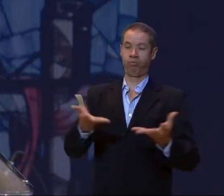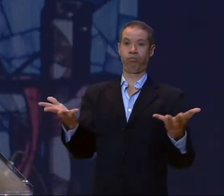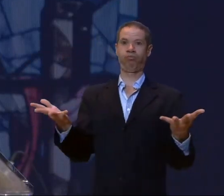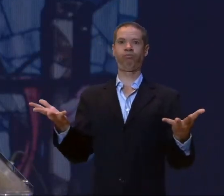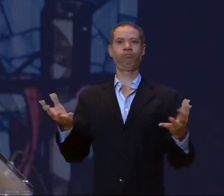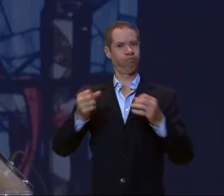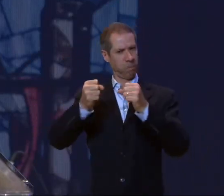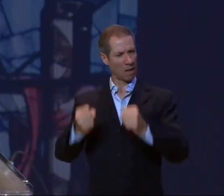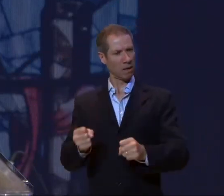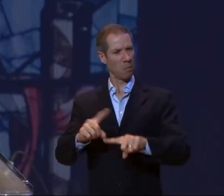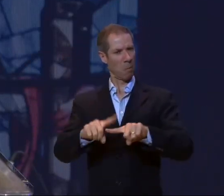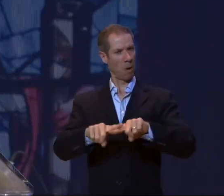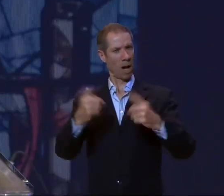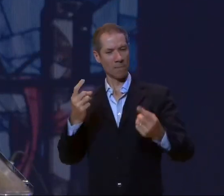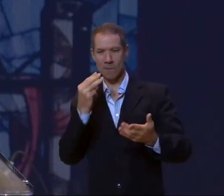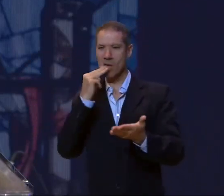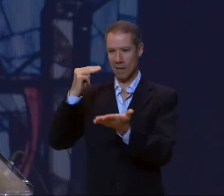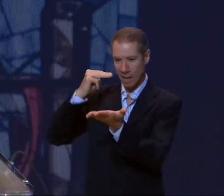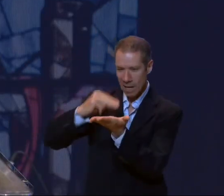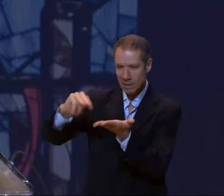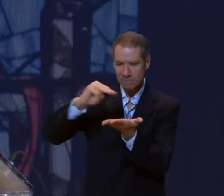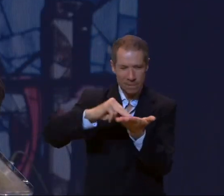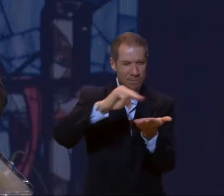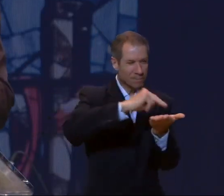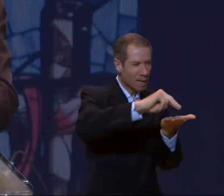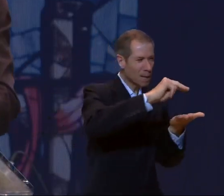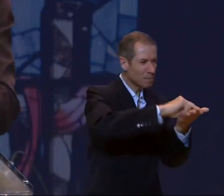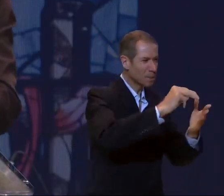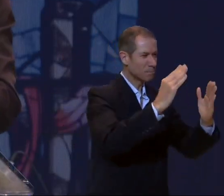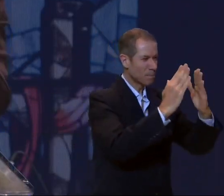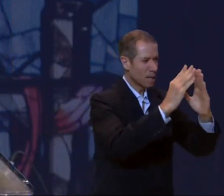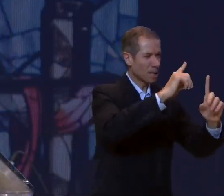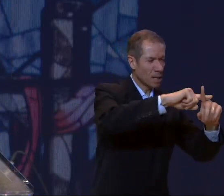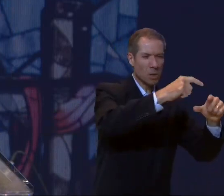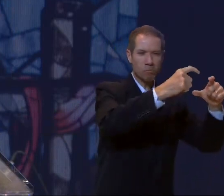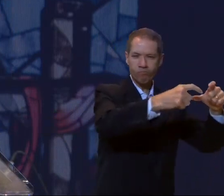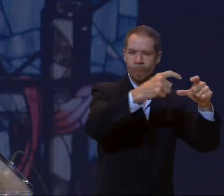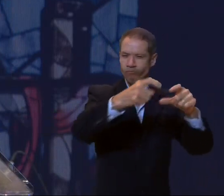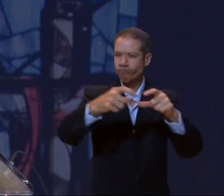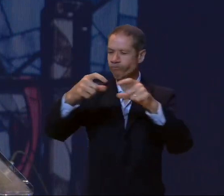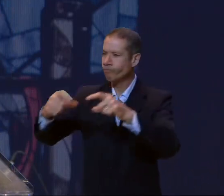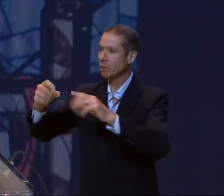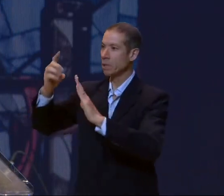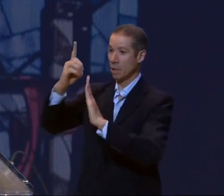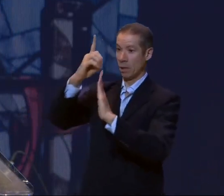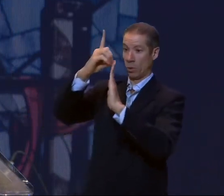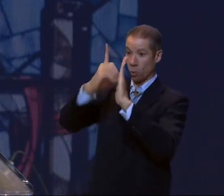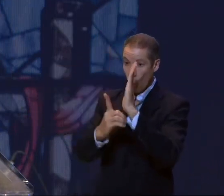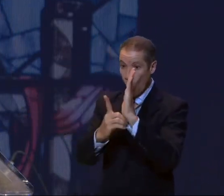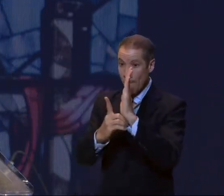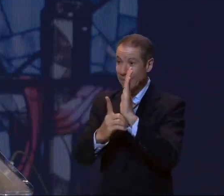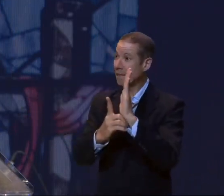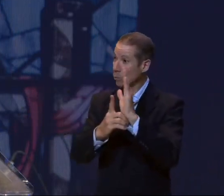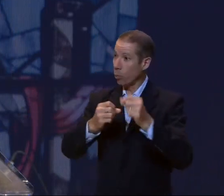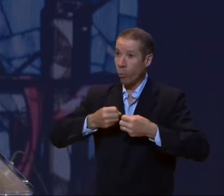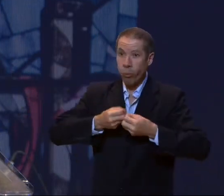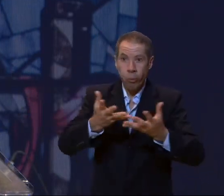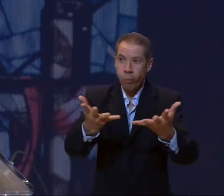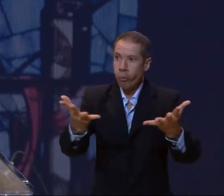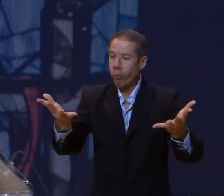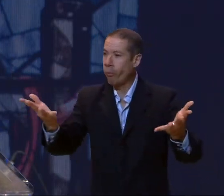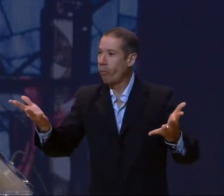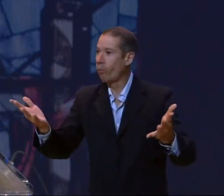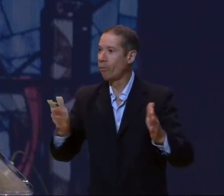influente. Por causa das cartas que chegam nessas regiões, os documentos se espalham. E